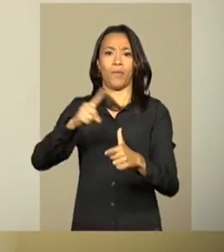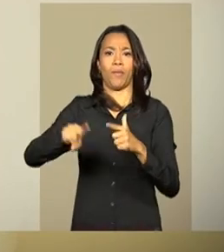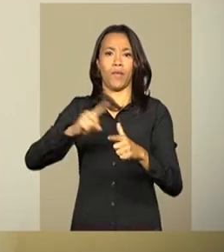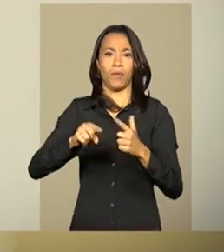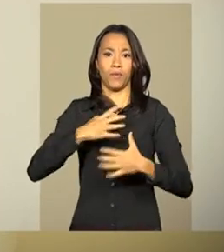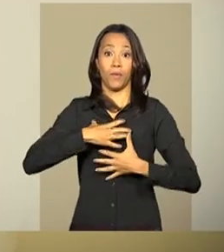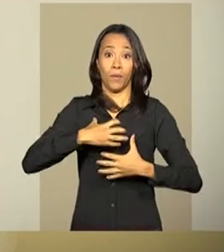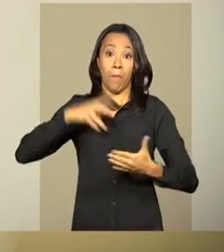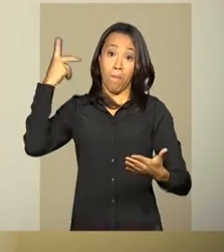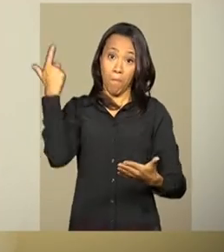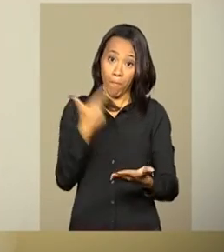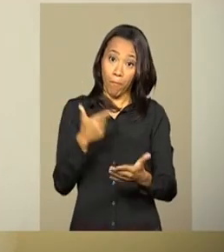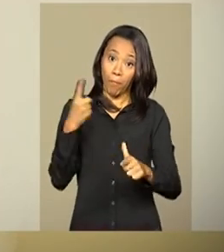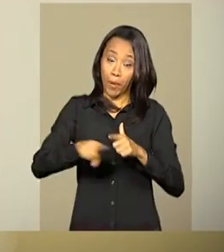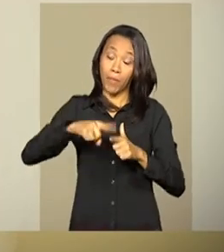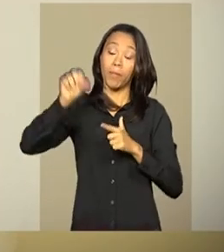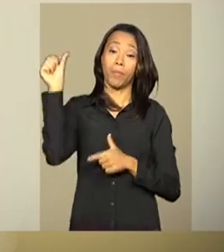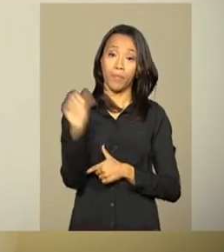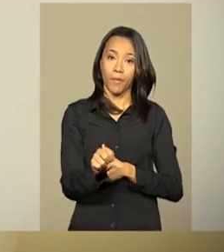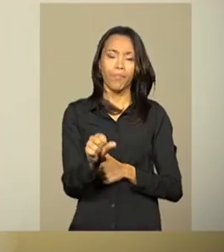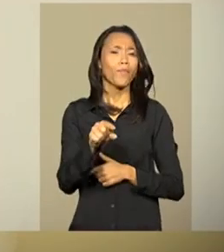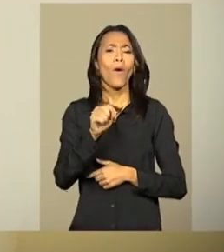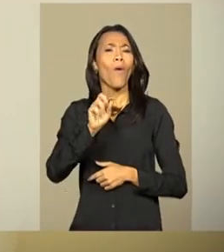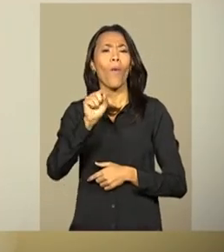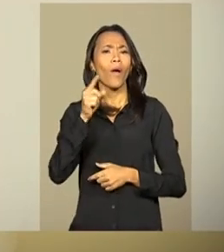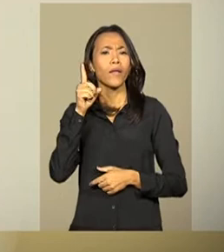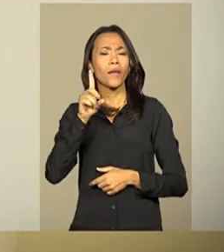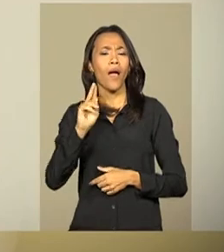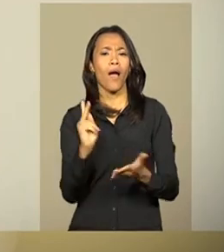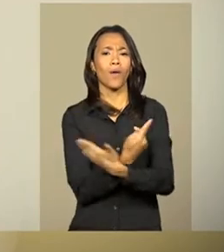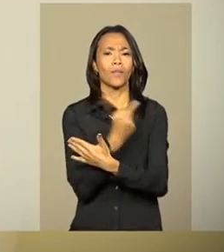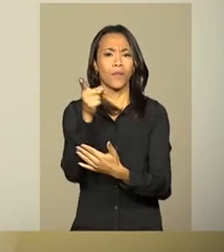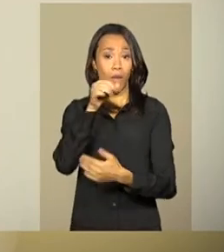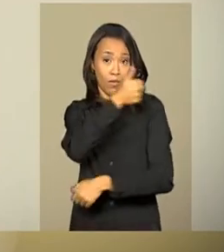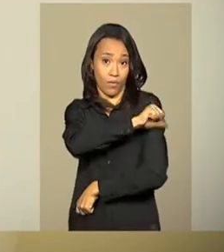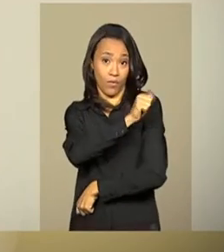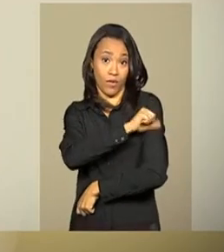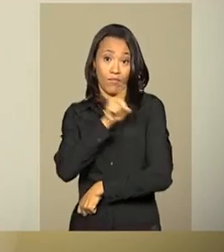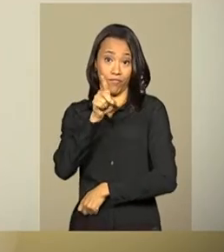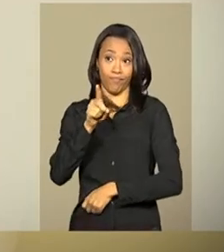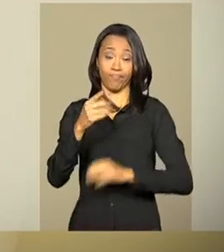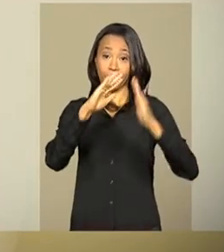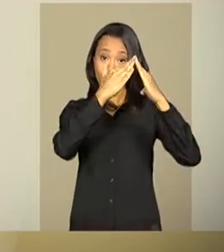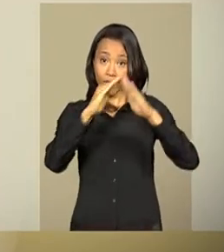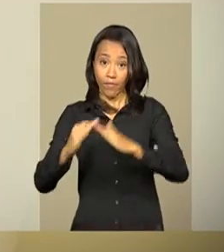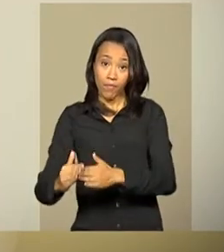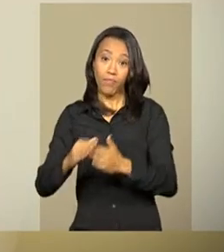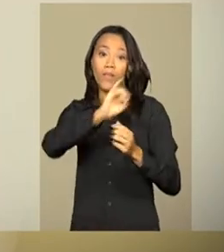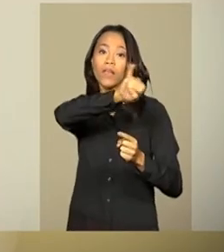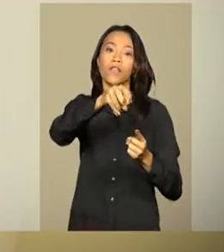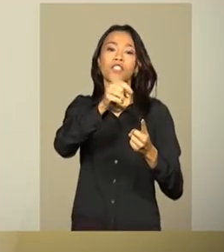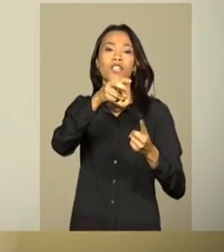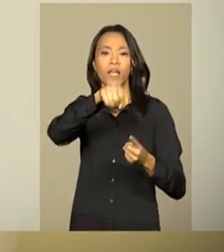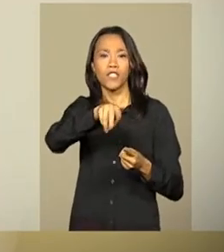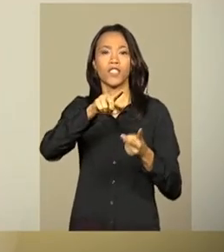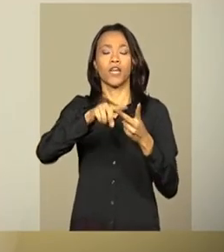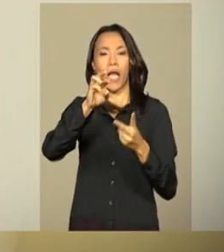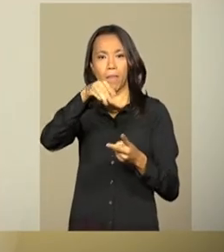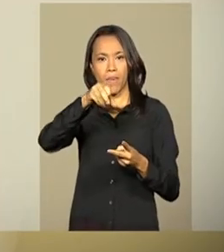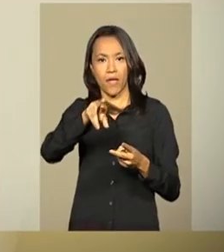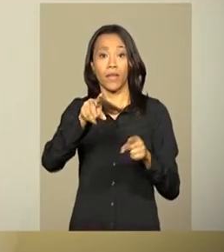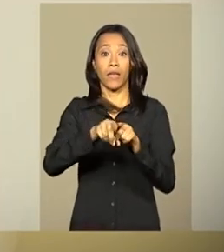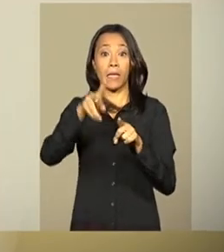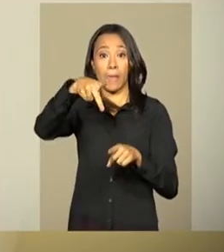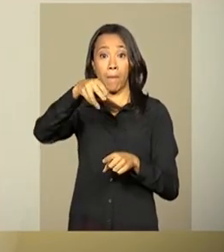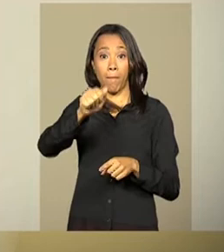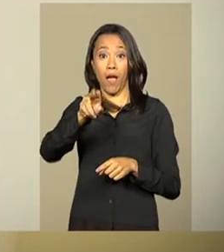Veja por exemplo Luciano O que aconteceu no Rio de Janeiro nas comunidades Jardim América Vigário Geral e